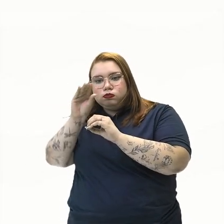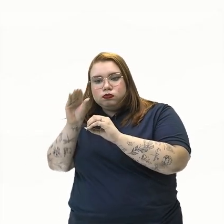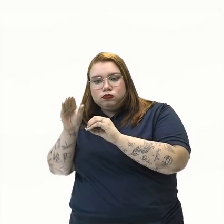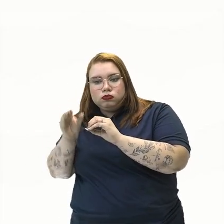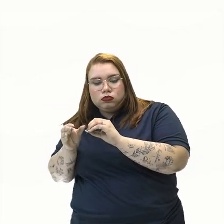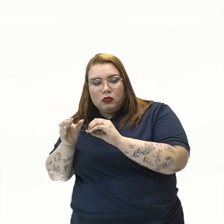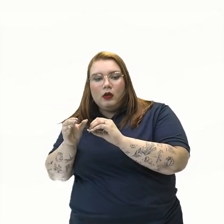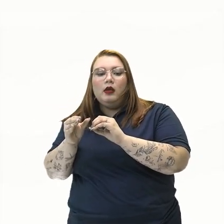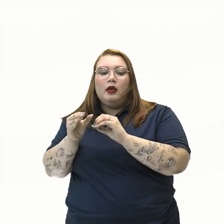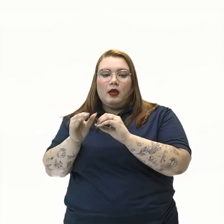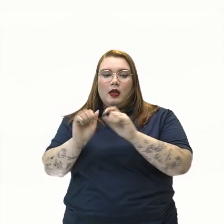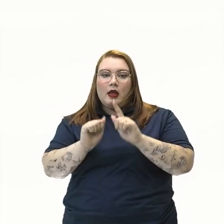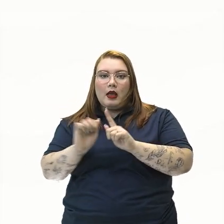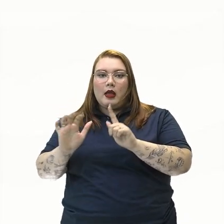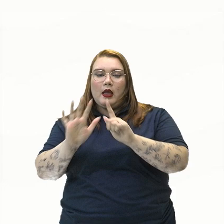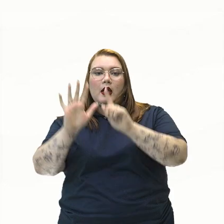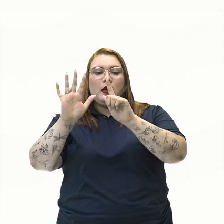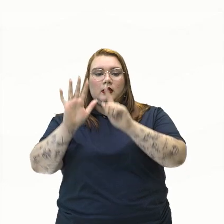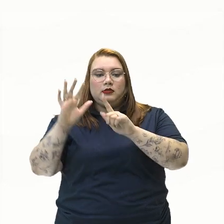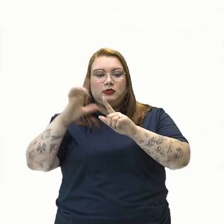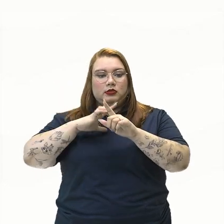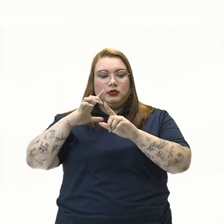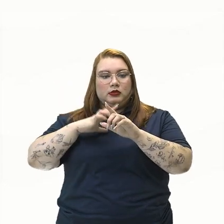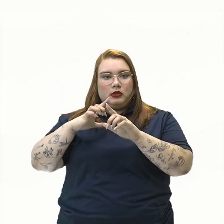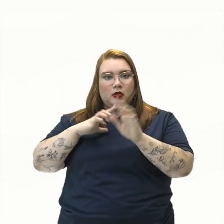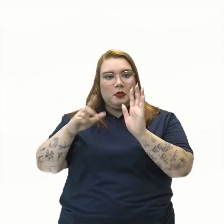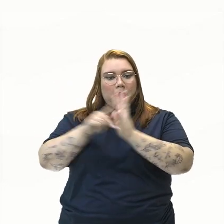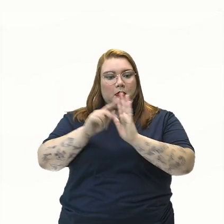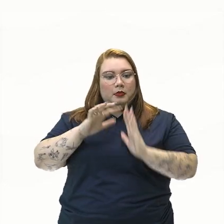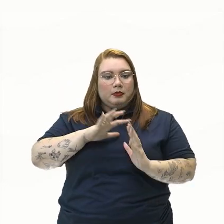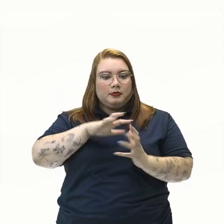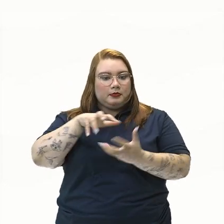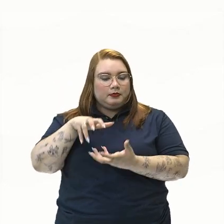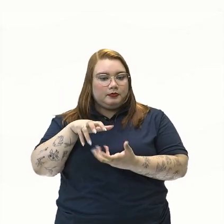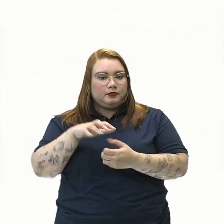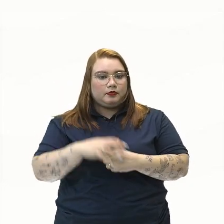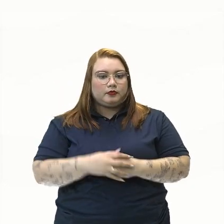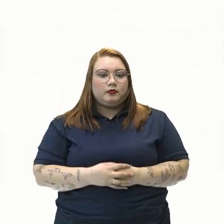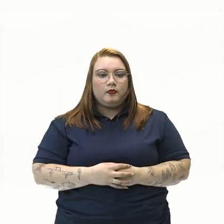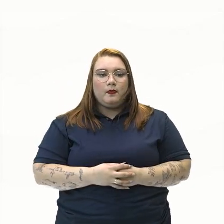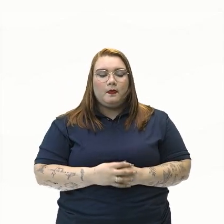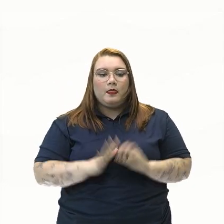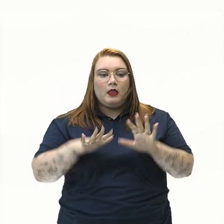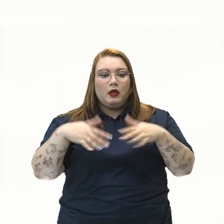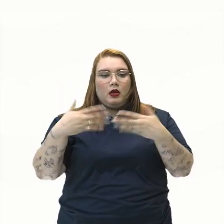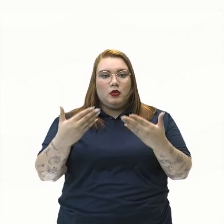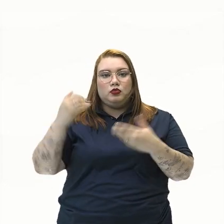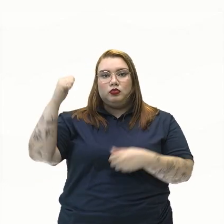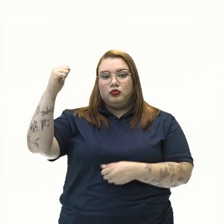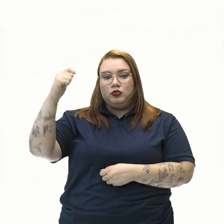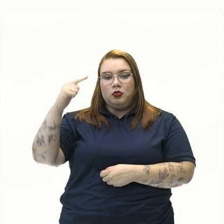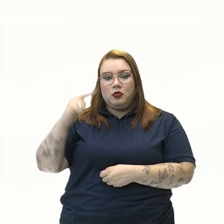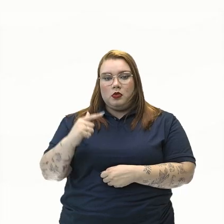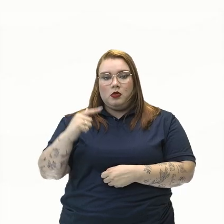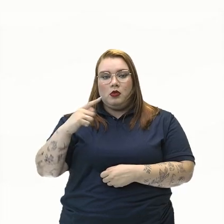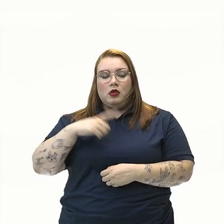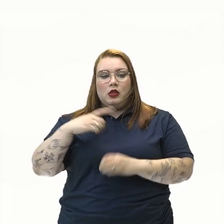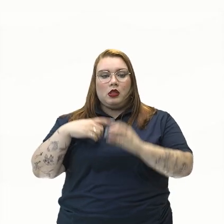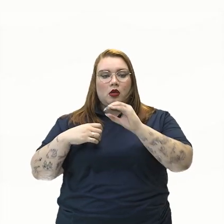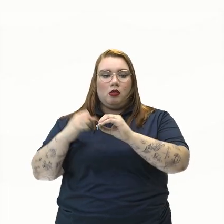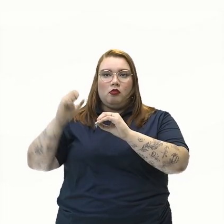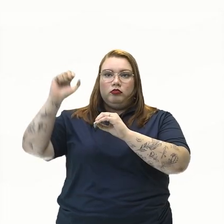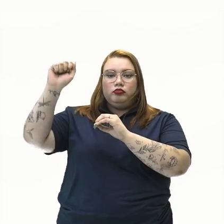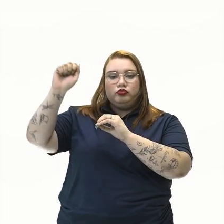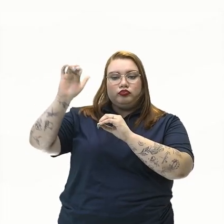parte dessa camada aqui atmosférica do nosso planeta, né? Então, o Sol, ele vai emitir aqui,